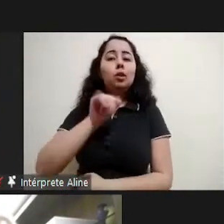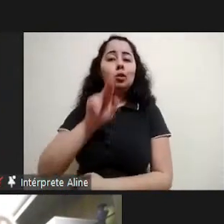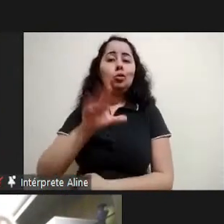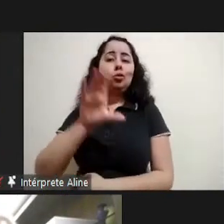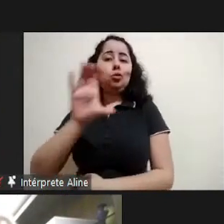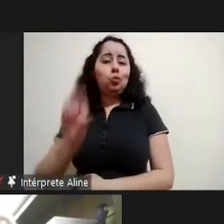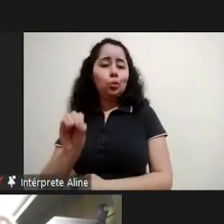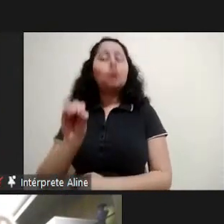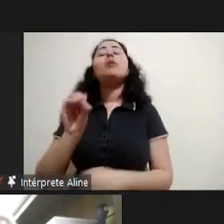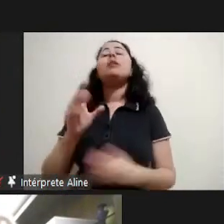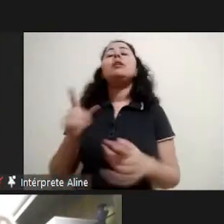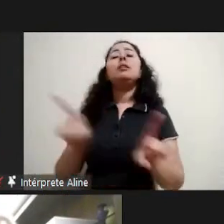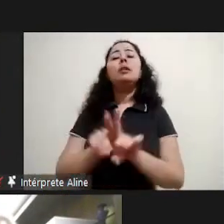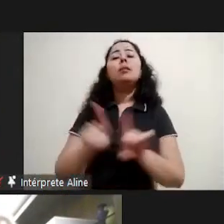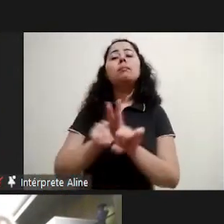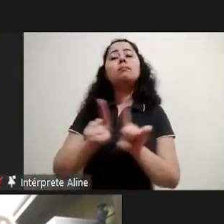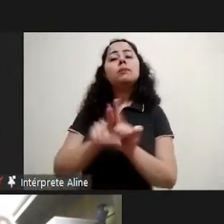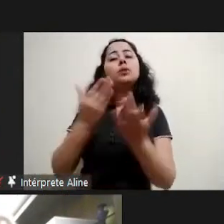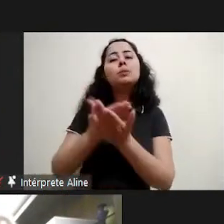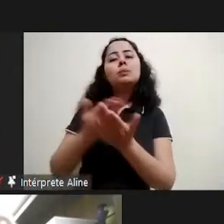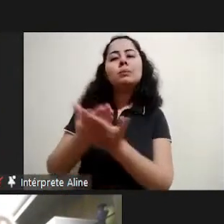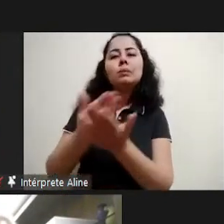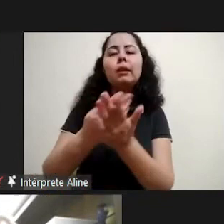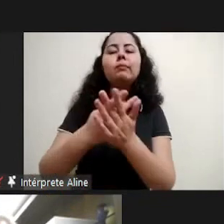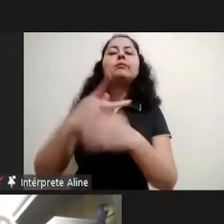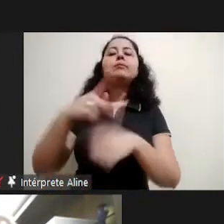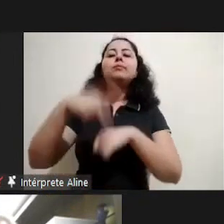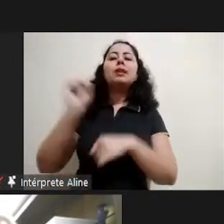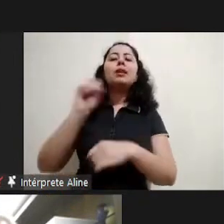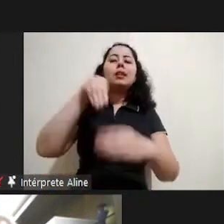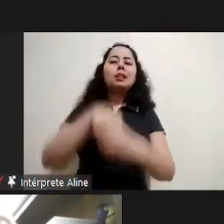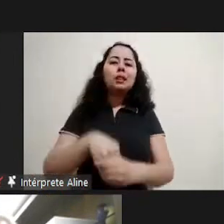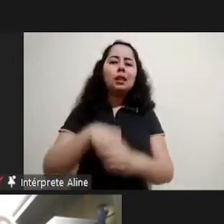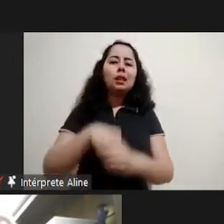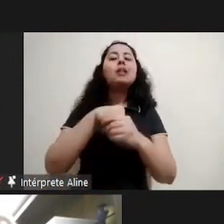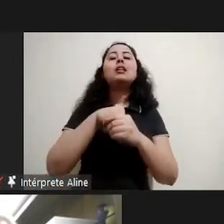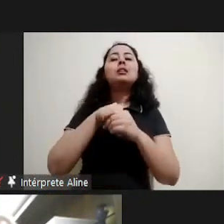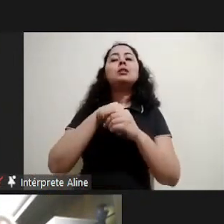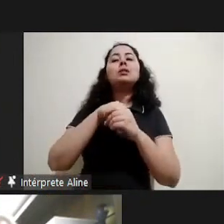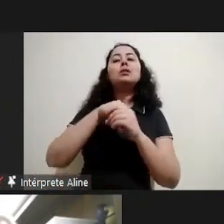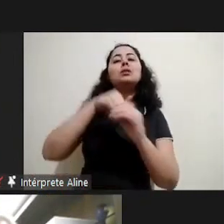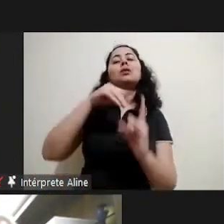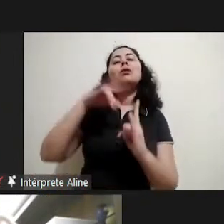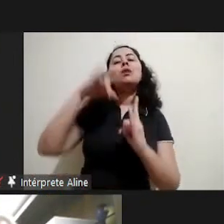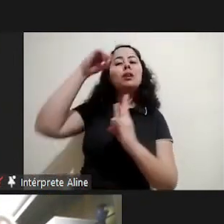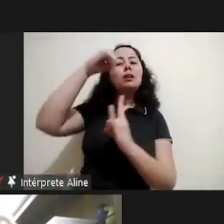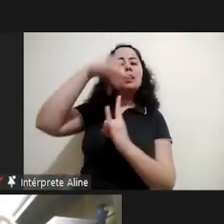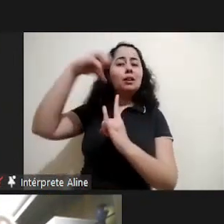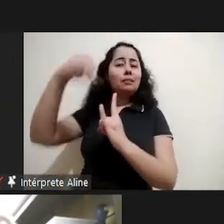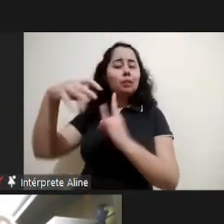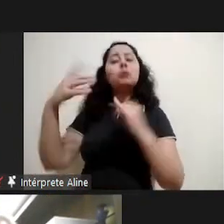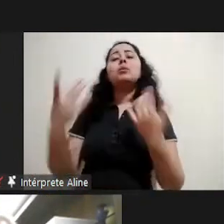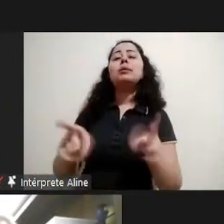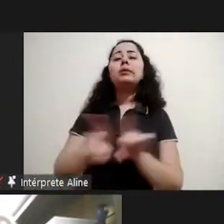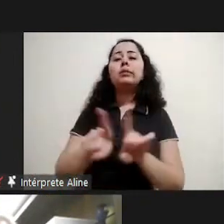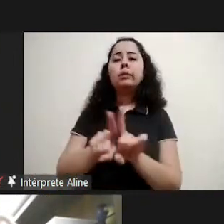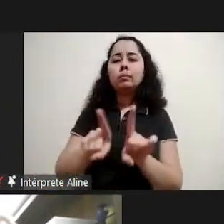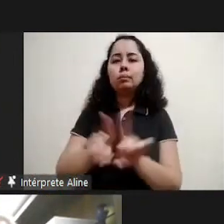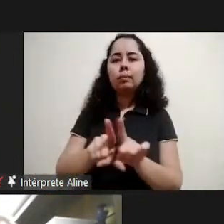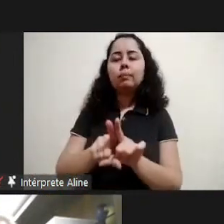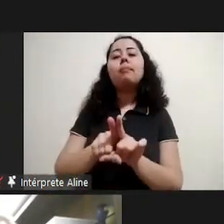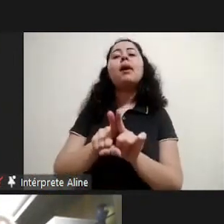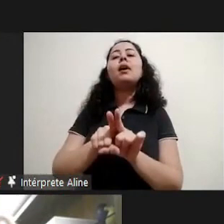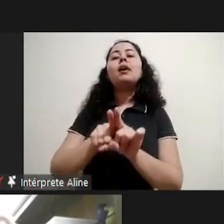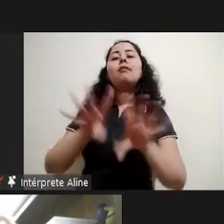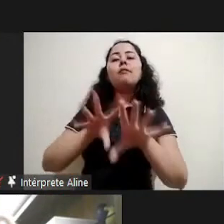Fiocruz. A dupla Cosme e Damião, quer dizer, Meirelles e Murilo, especialistas em microbiologia, iniciam um